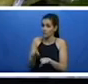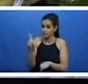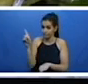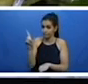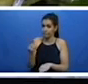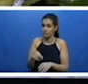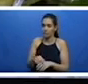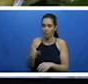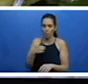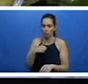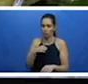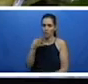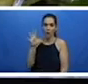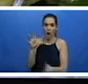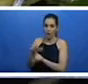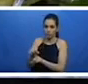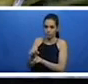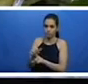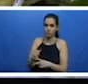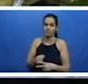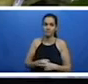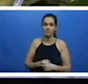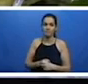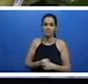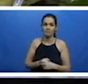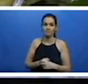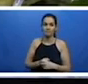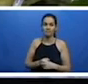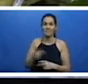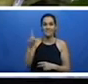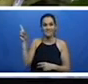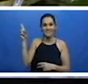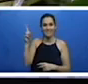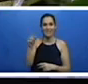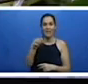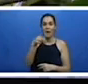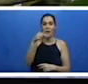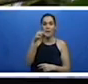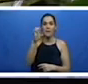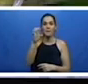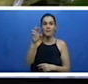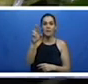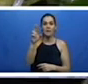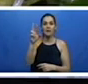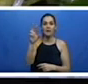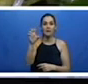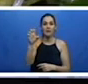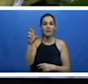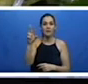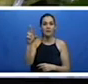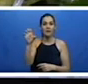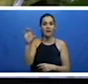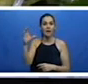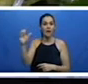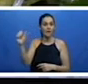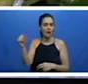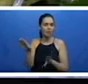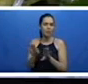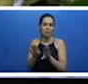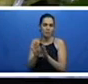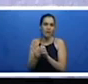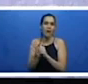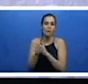predadores no ambiente que ele se encontra. Aí aqui nós temos uma perereca que está camuflada numa folha esverdeada.